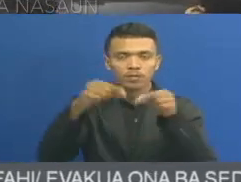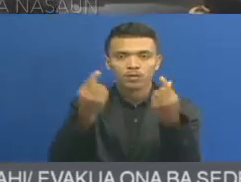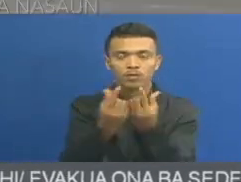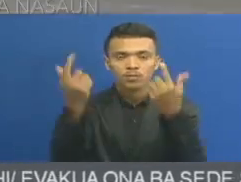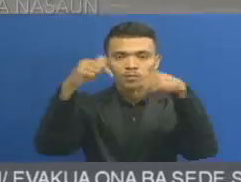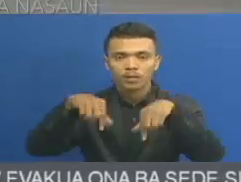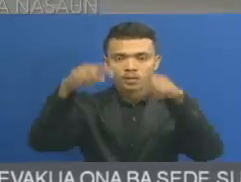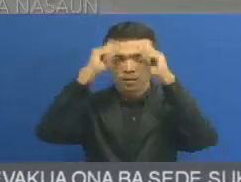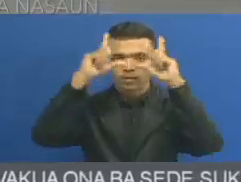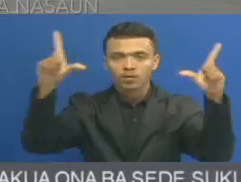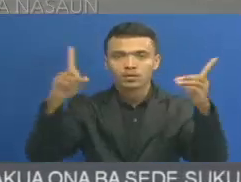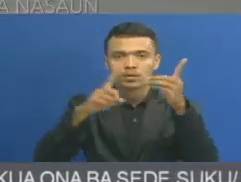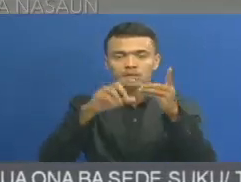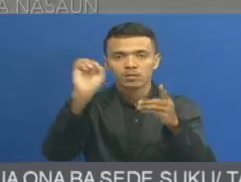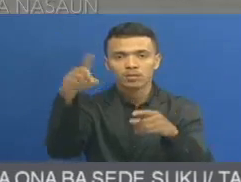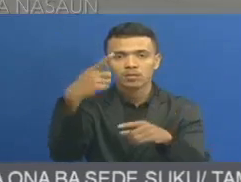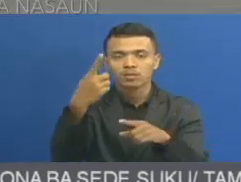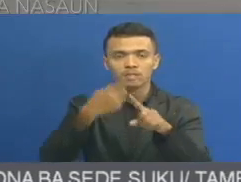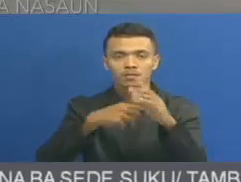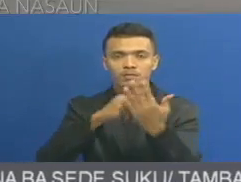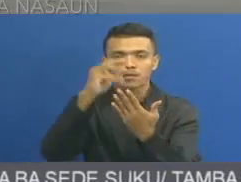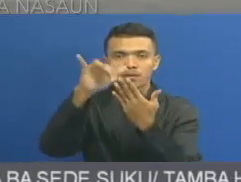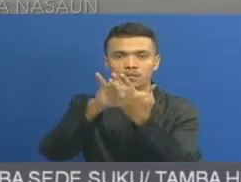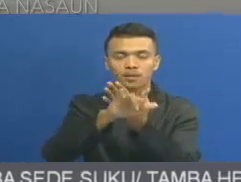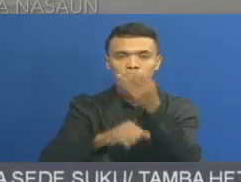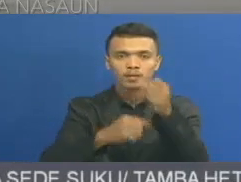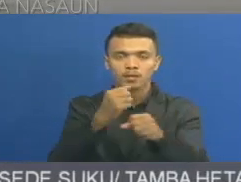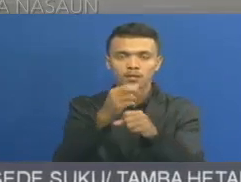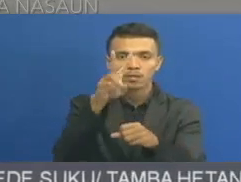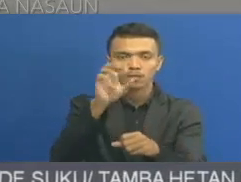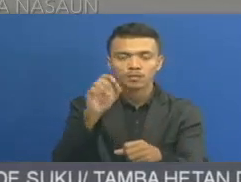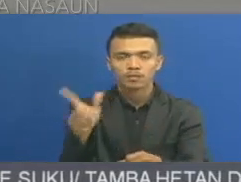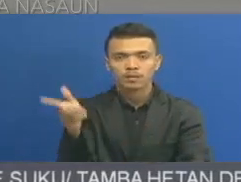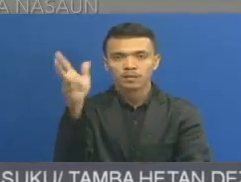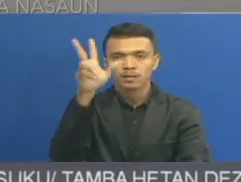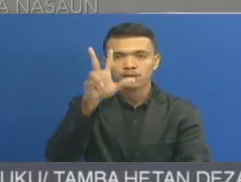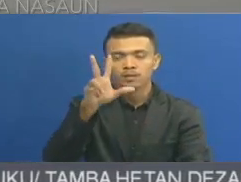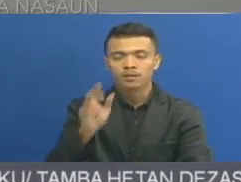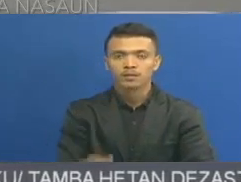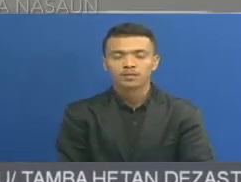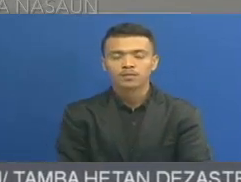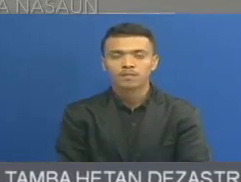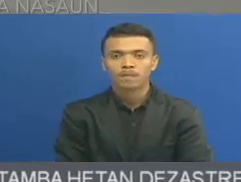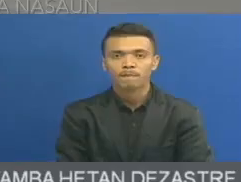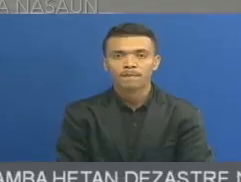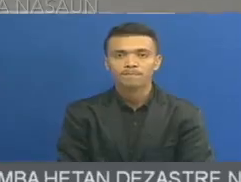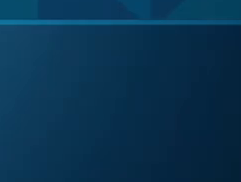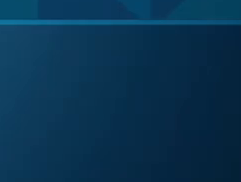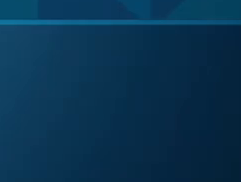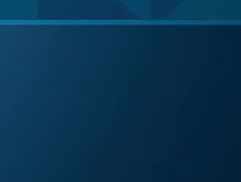Timor-Leste e a Loron Sanulo Recenida Fulan Maio Tinan Rihun Rua Ruanulo Recintolo. Tomé Fernandes Abraão da Costa,